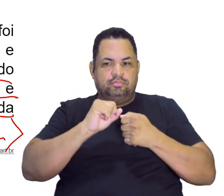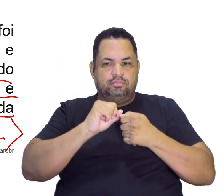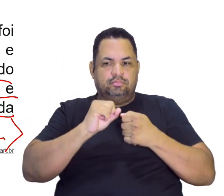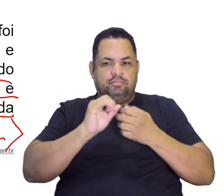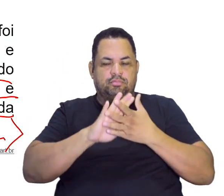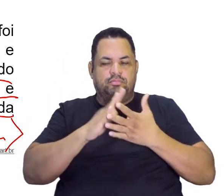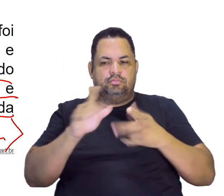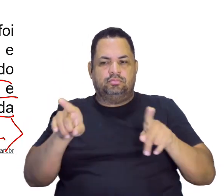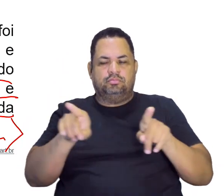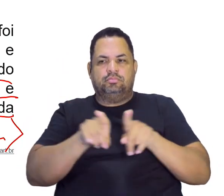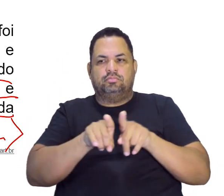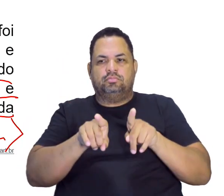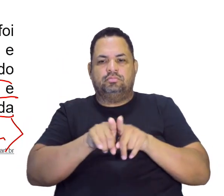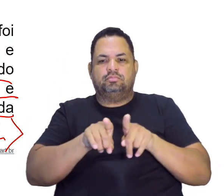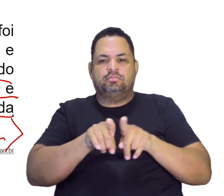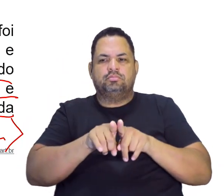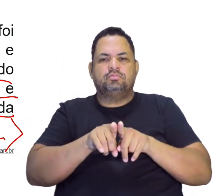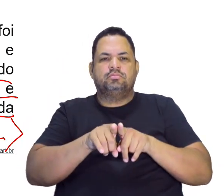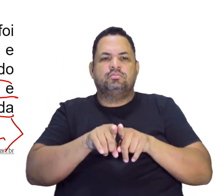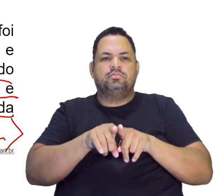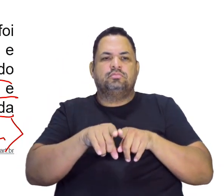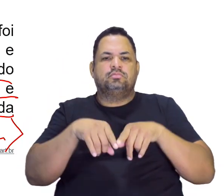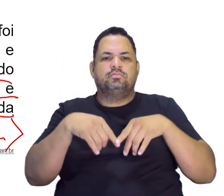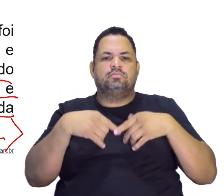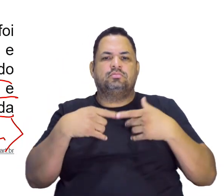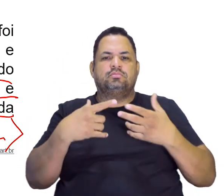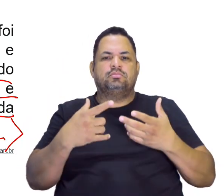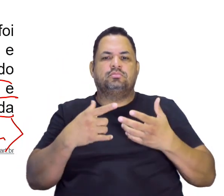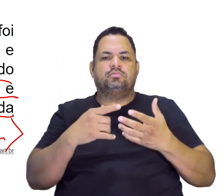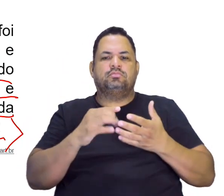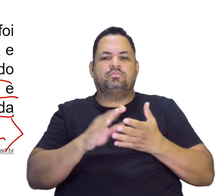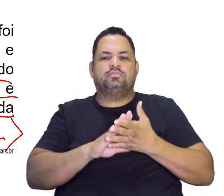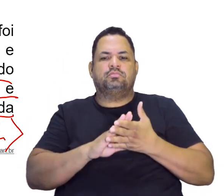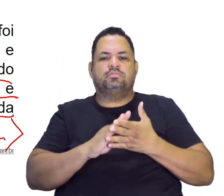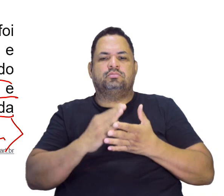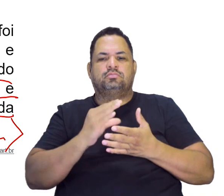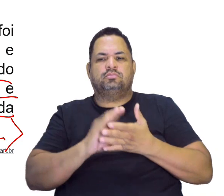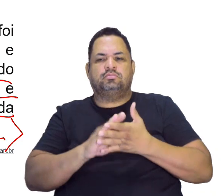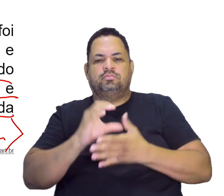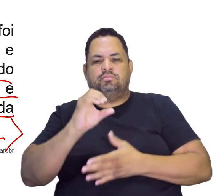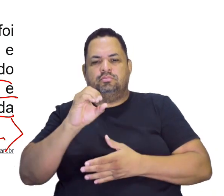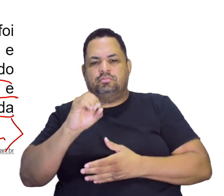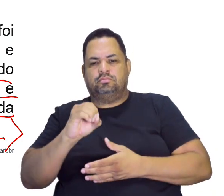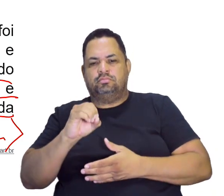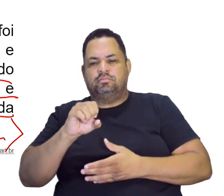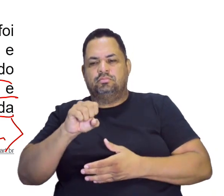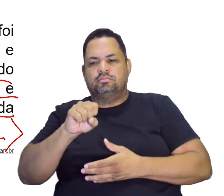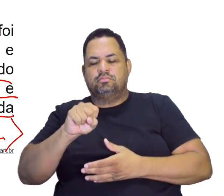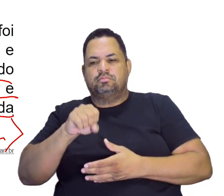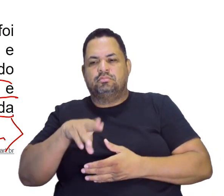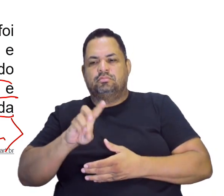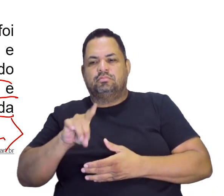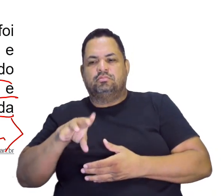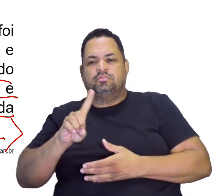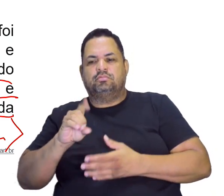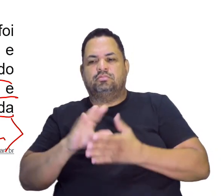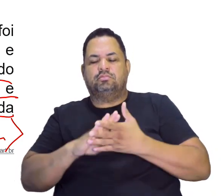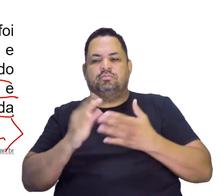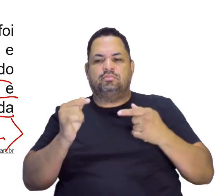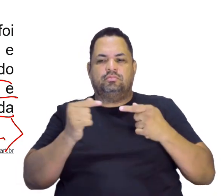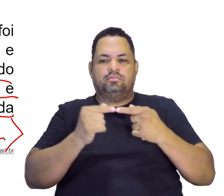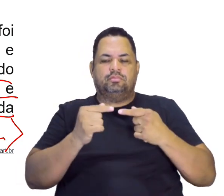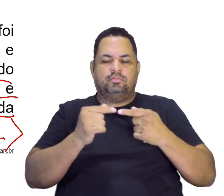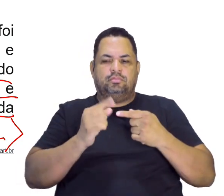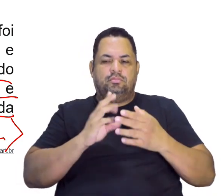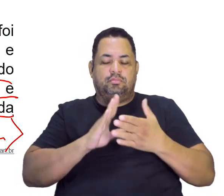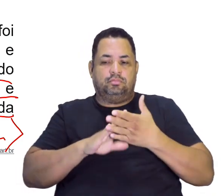suas influências como também eh tanto Osvaldo como como Tacila estavam em contato